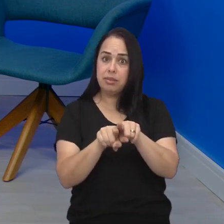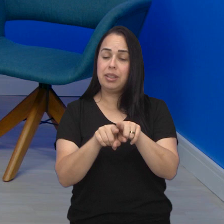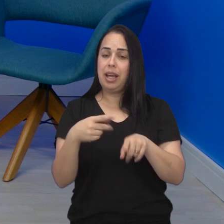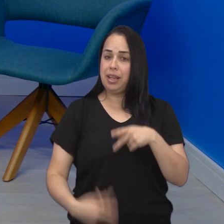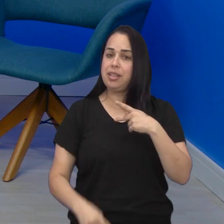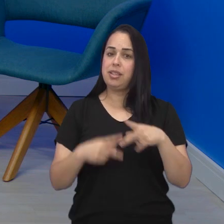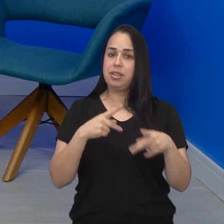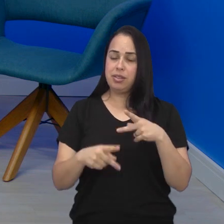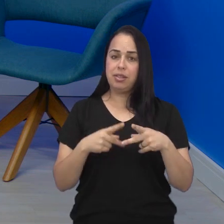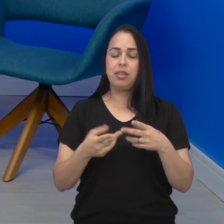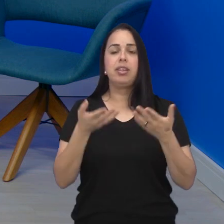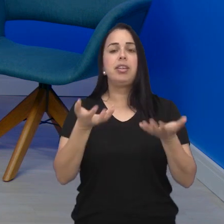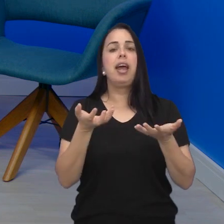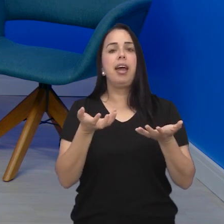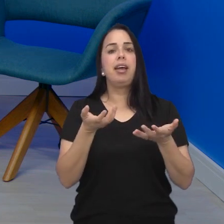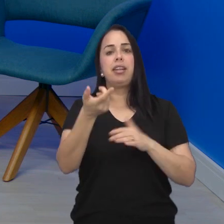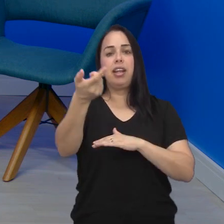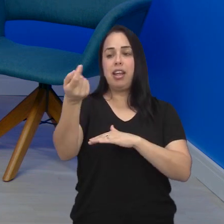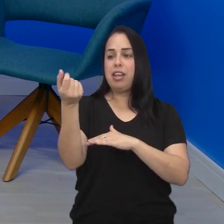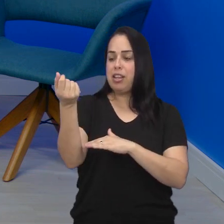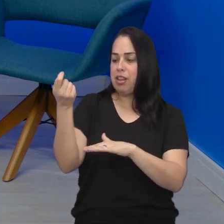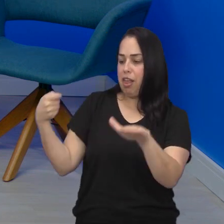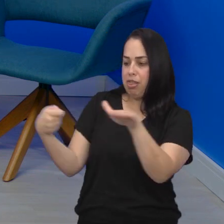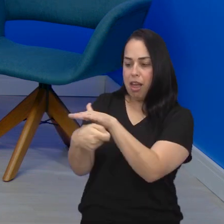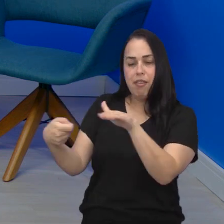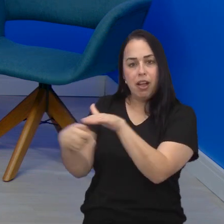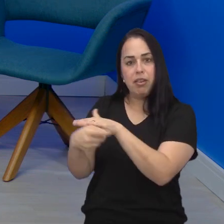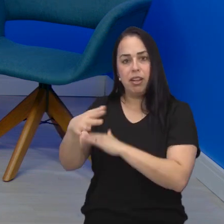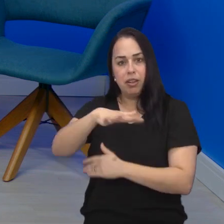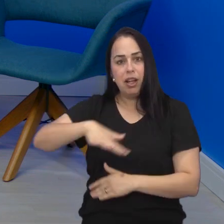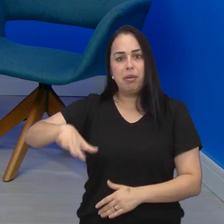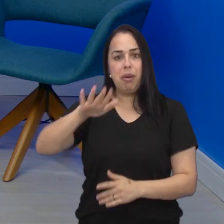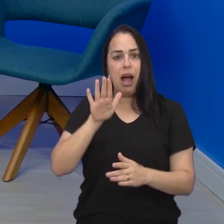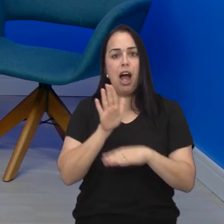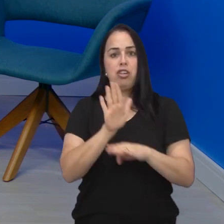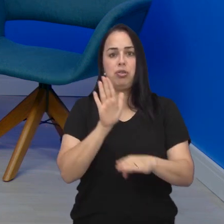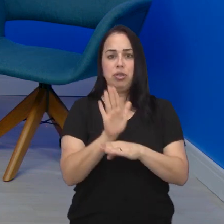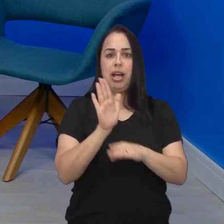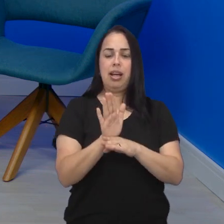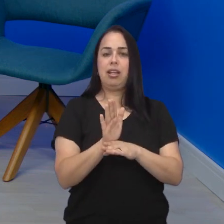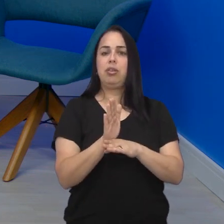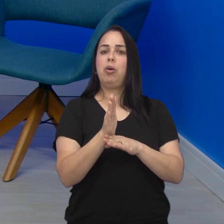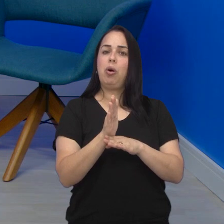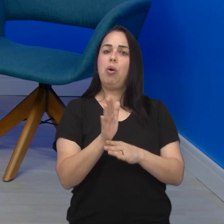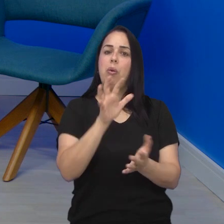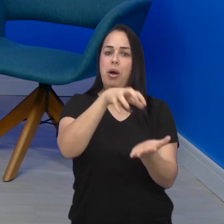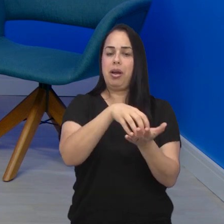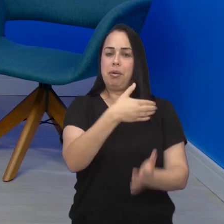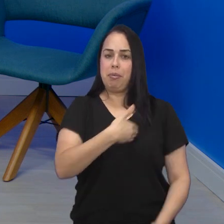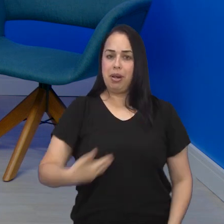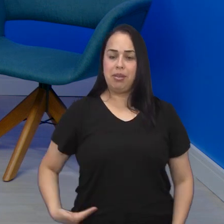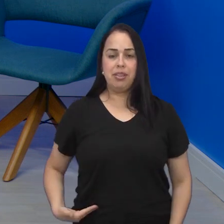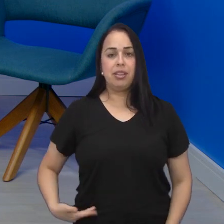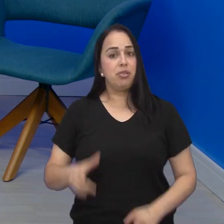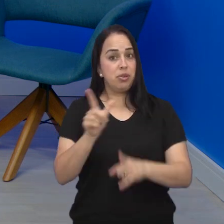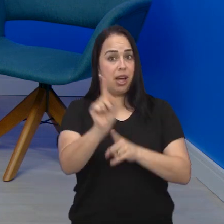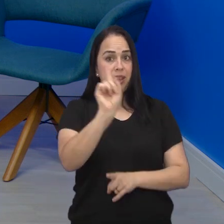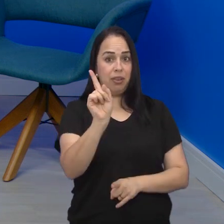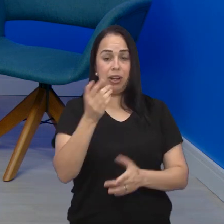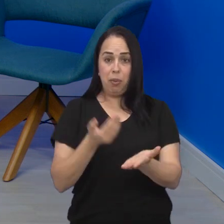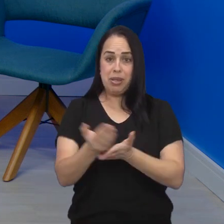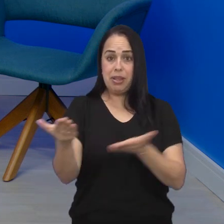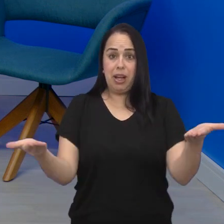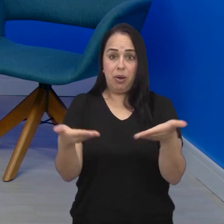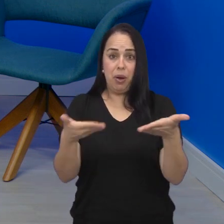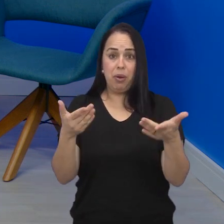Parcerias de Investimentos de São José, que pretende atrair investimentos da iniciativa privada para otimizar os serviços prestados aqui na cidade. Fique